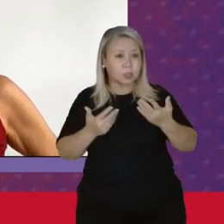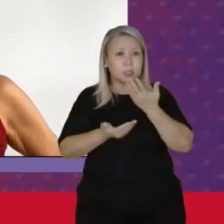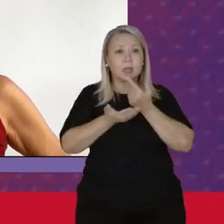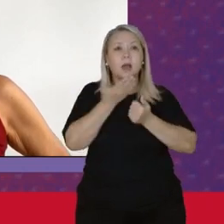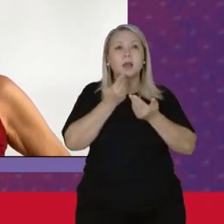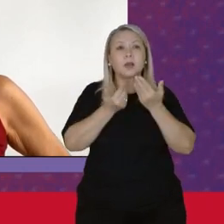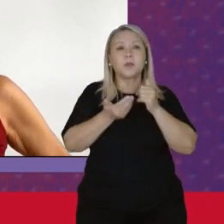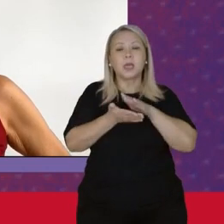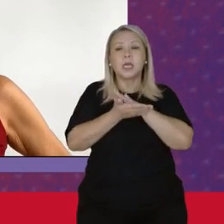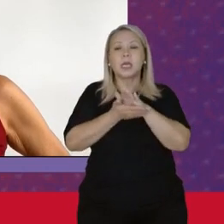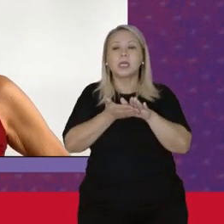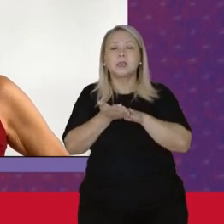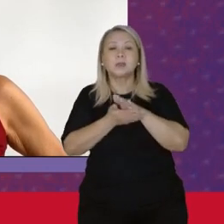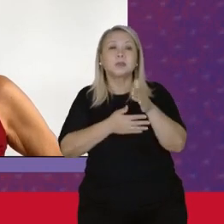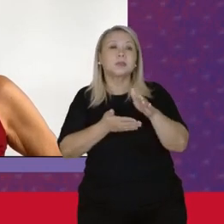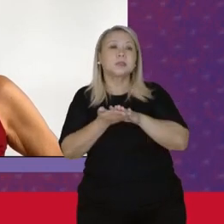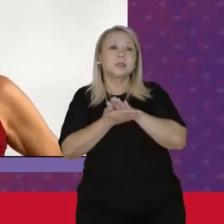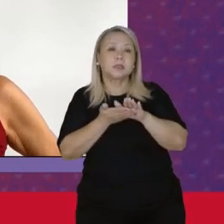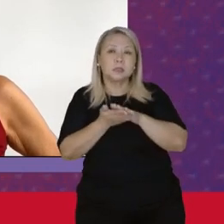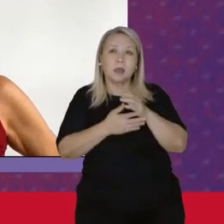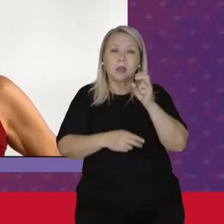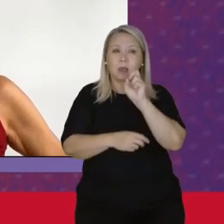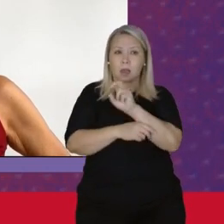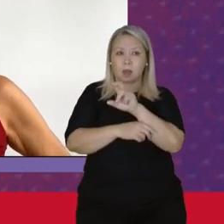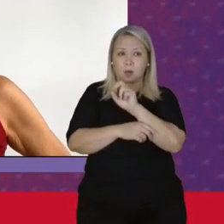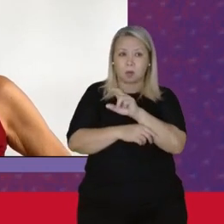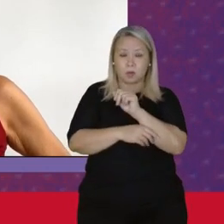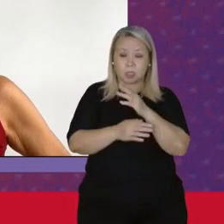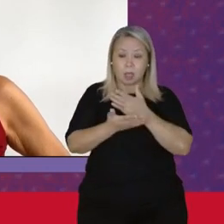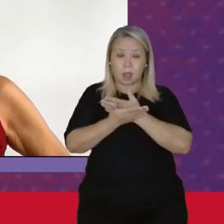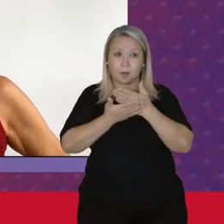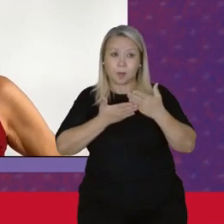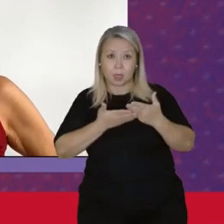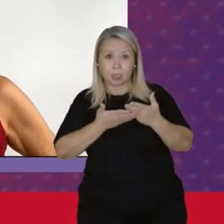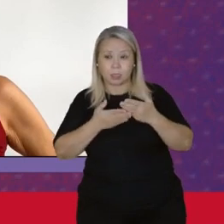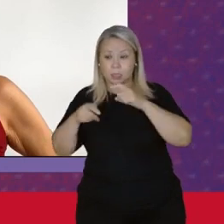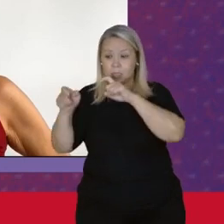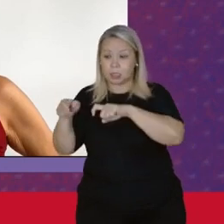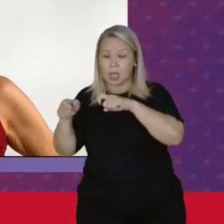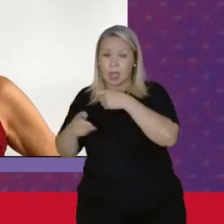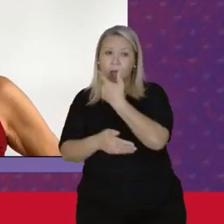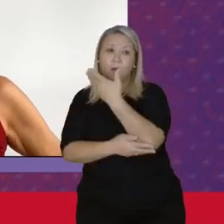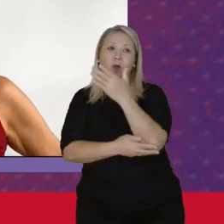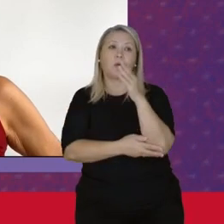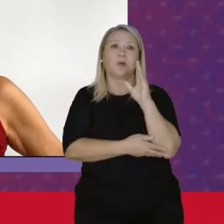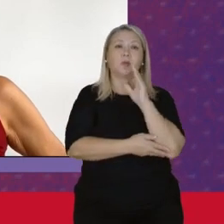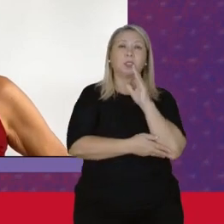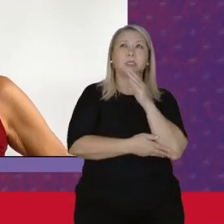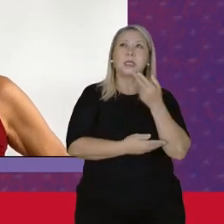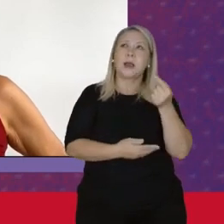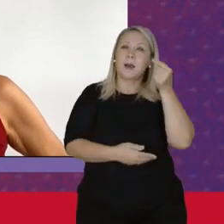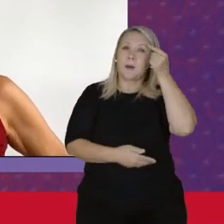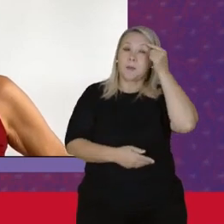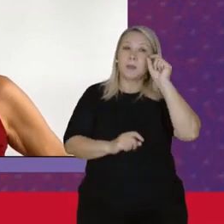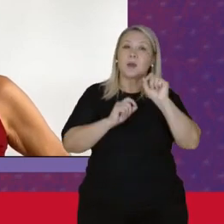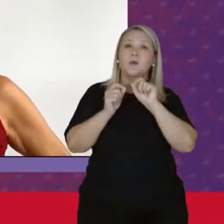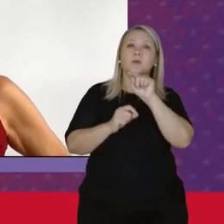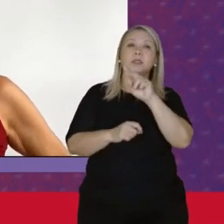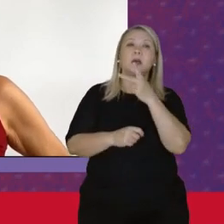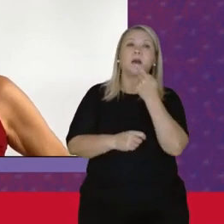alimentos sem agrotóxicos a partir da agroecologia, levando em conta o que você diz,